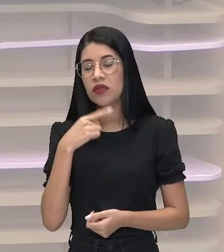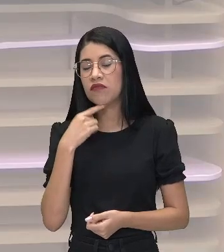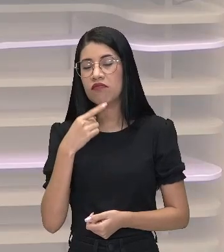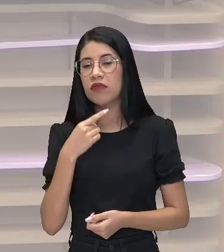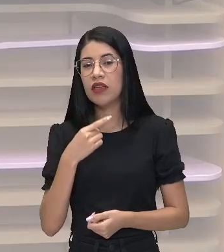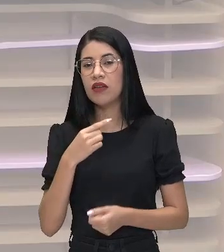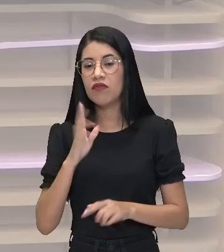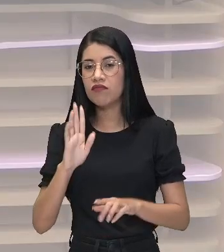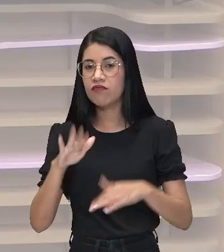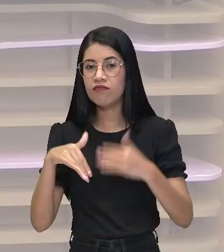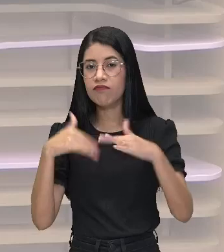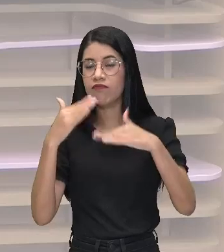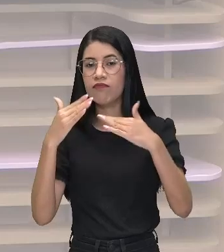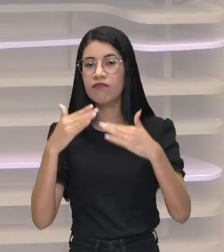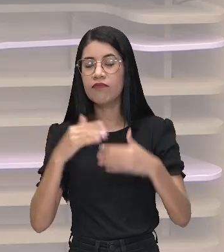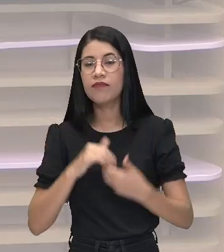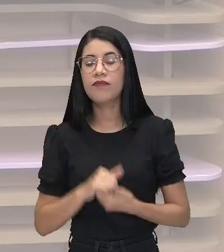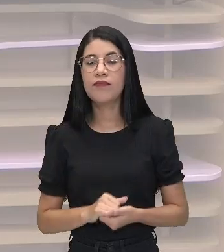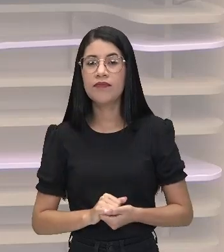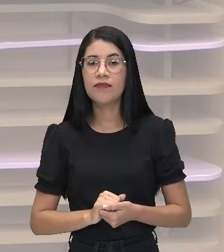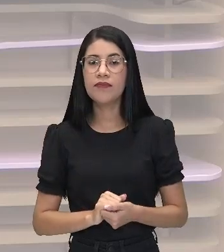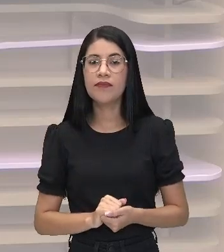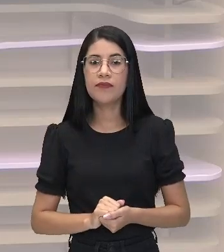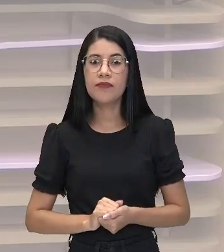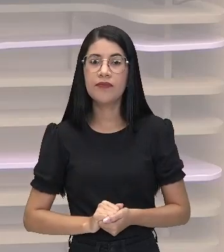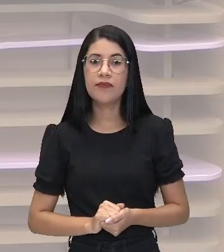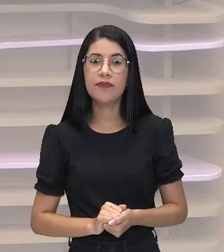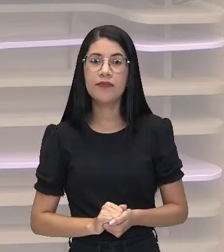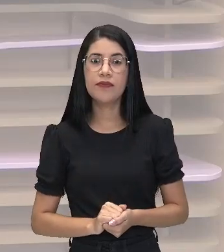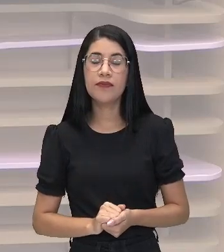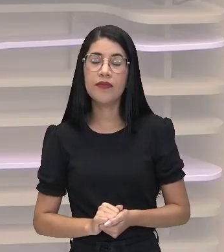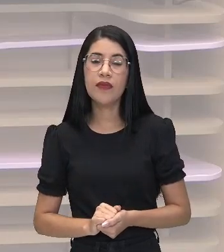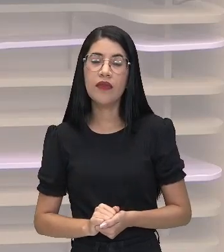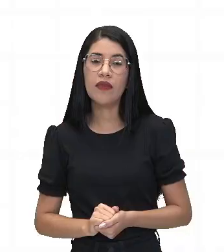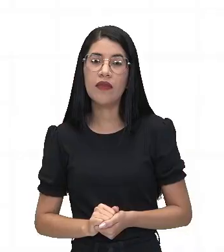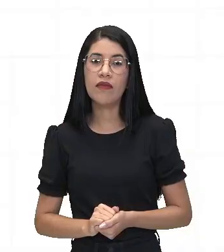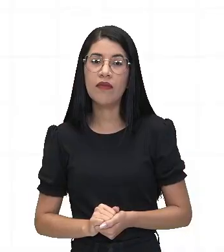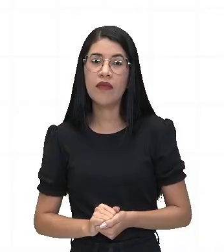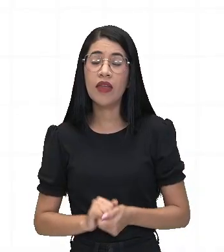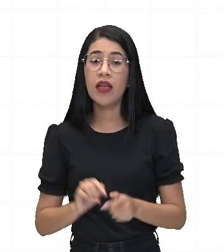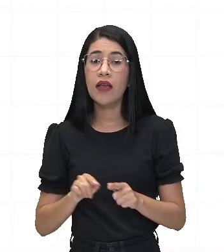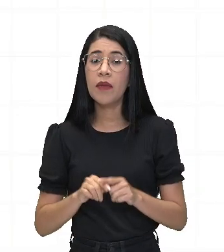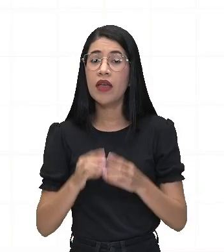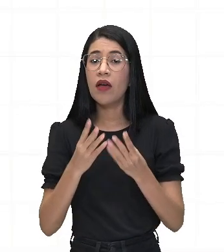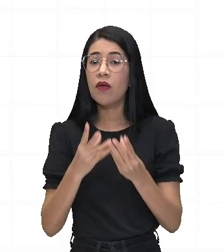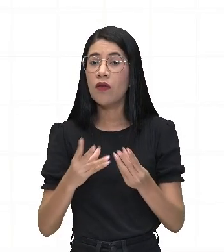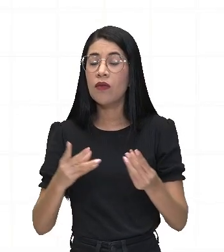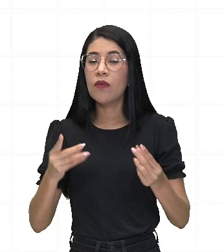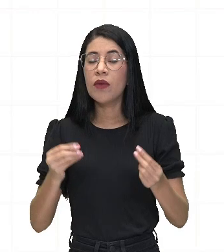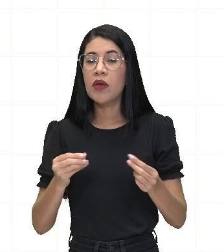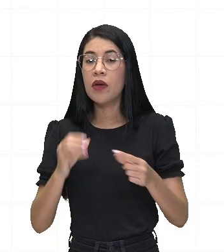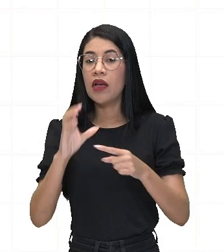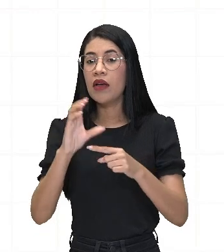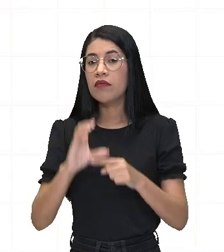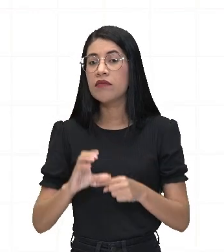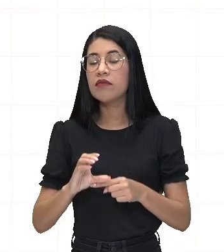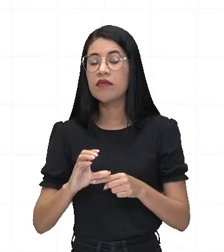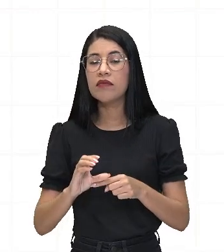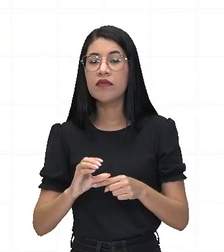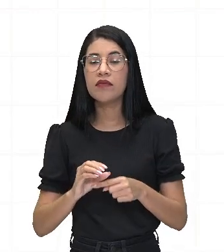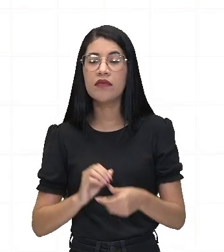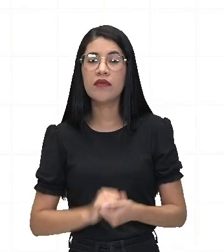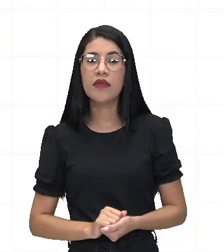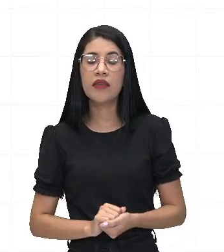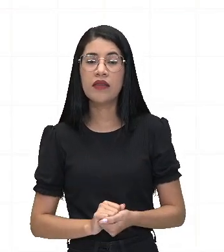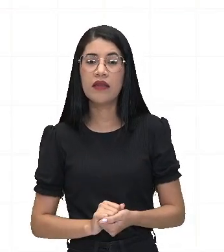tanto sucesso como o exemplo aí dessas duas. Aí temos a extinção das capitanias hereditárias. O sistema de capitanias ele